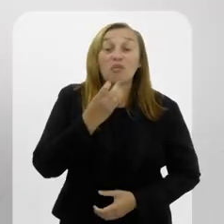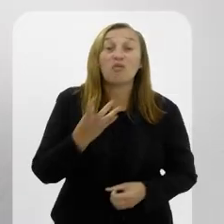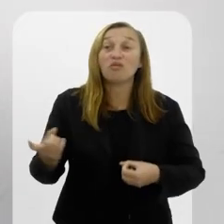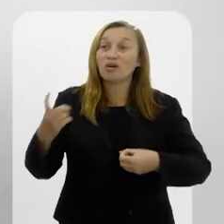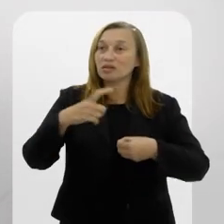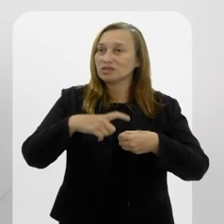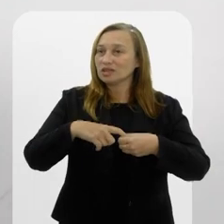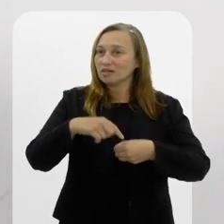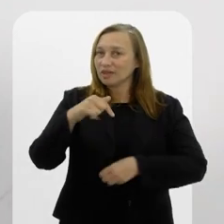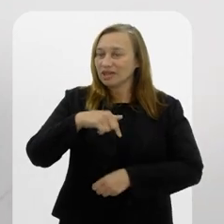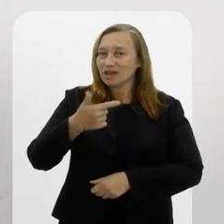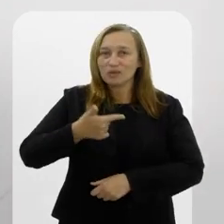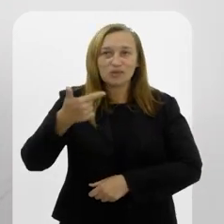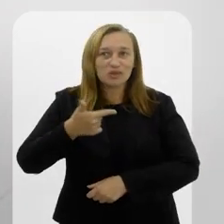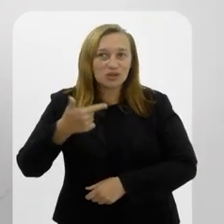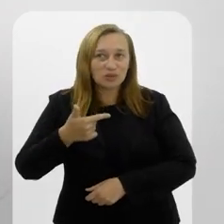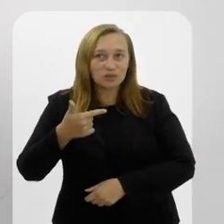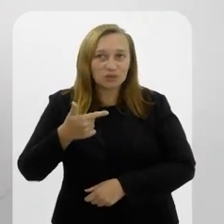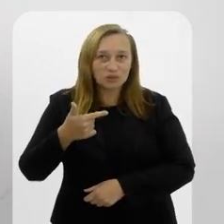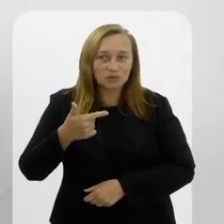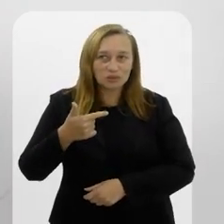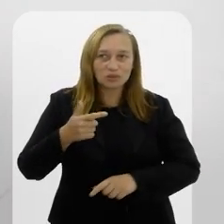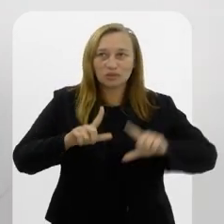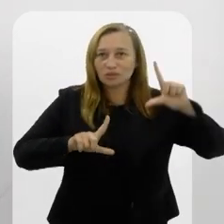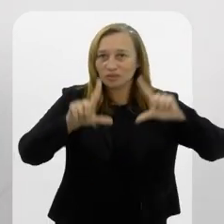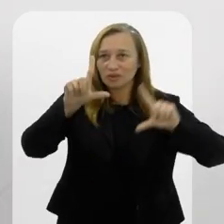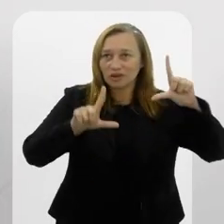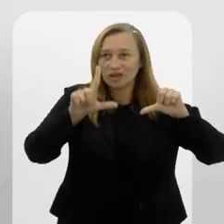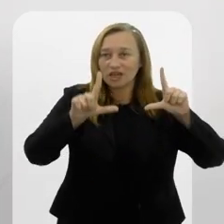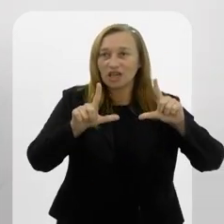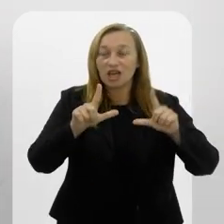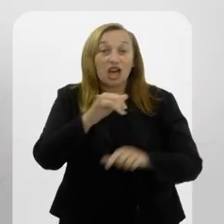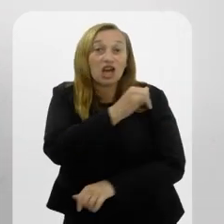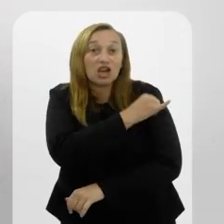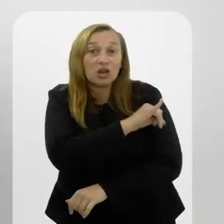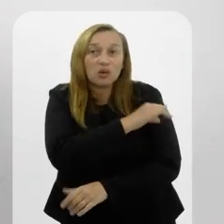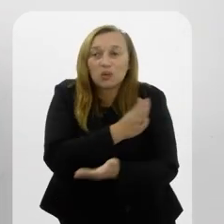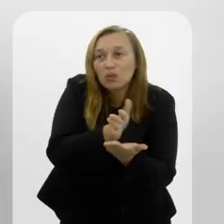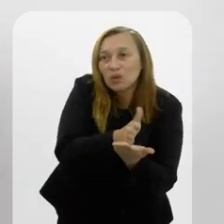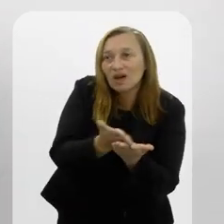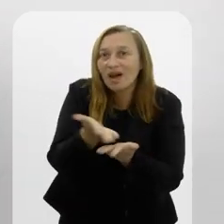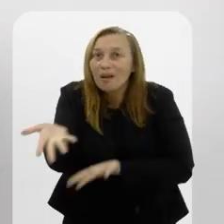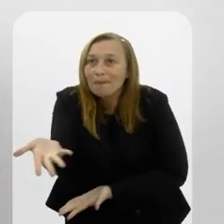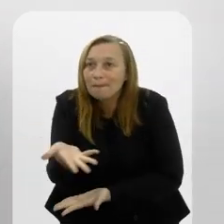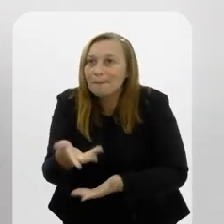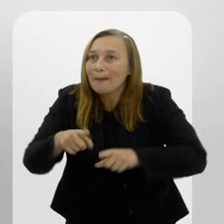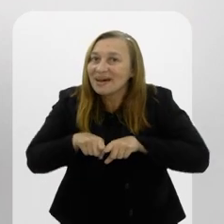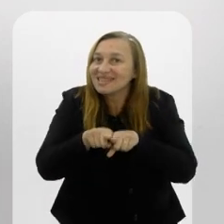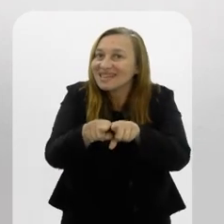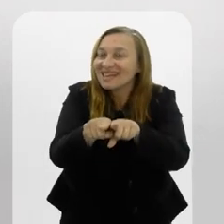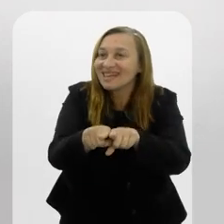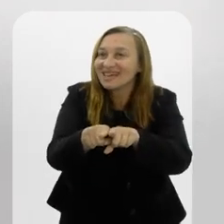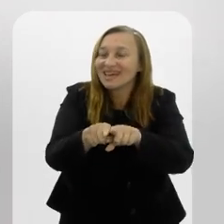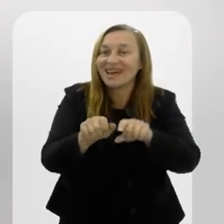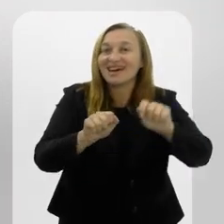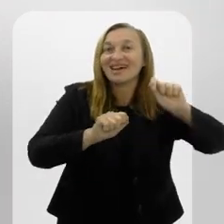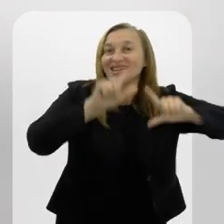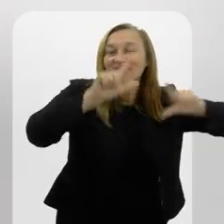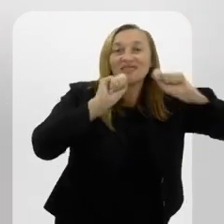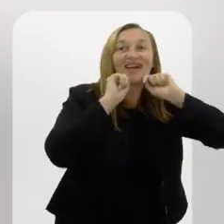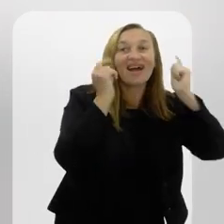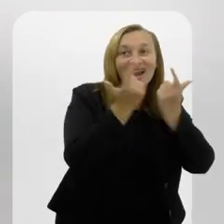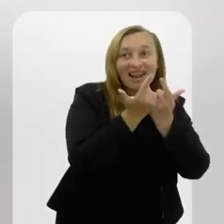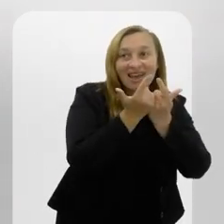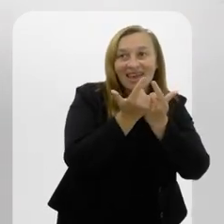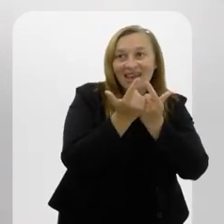Bom, voltamos aqui no nosso segundo bloco do programa Rio Sem Fronteiras, um programa da parceria TV Alerge,